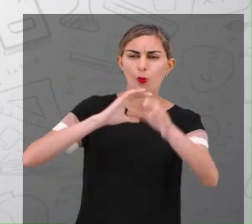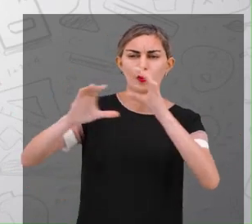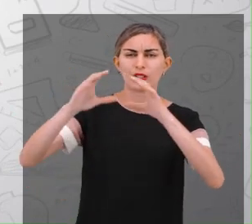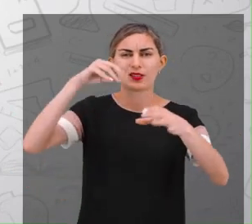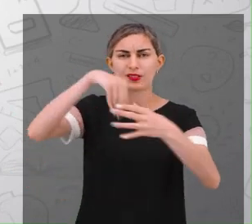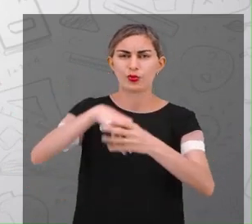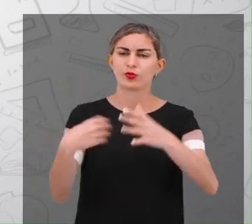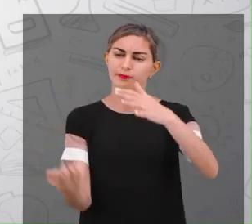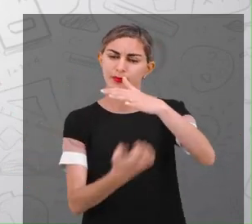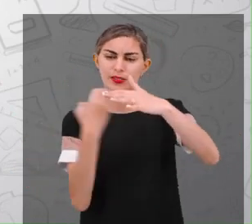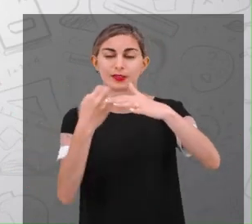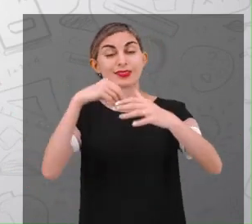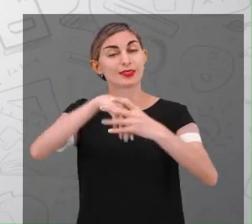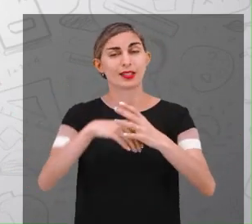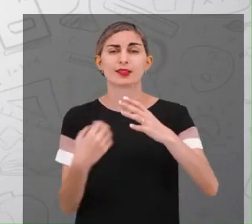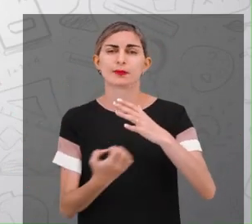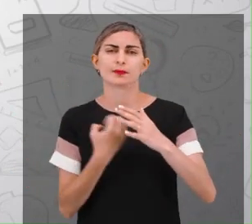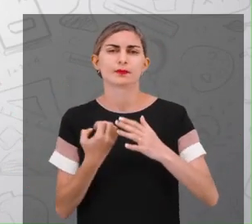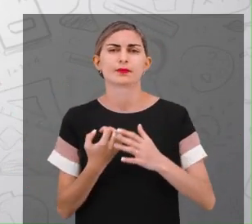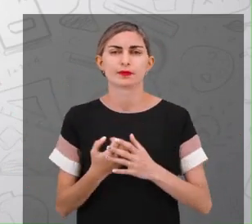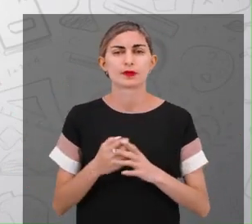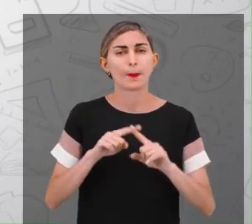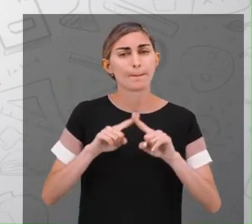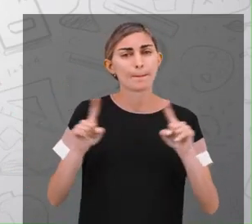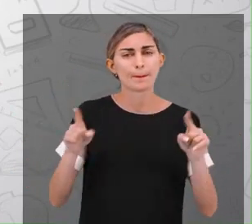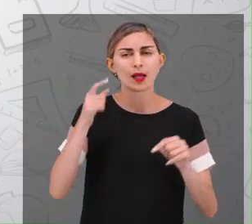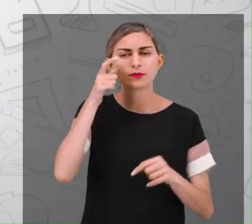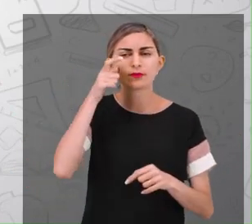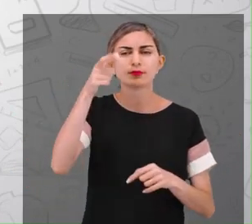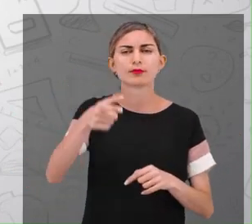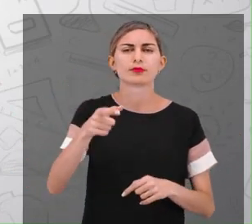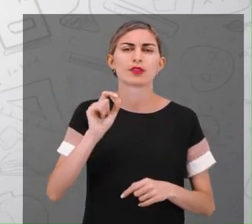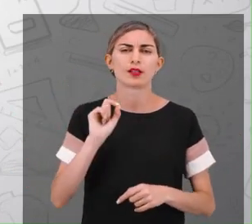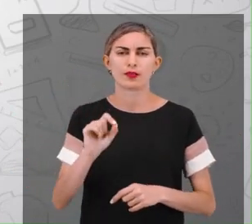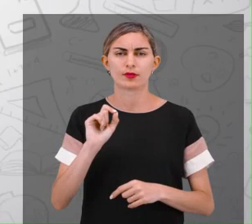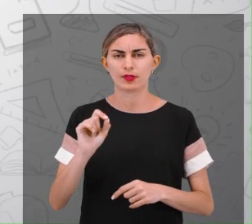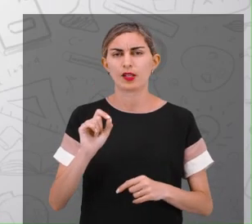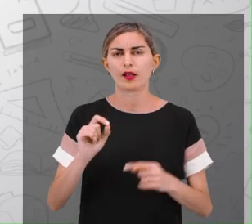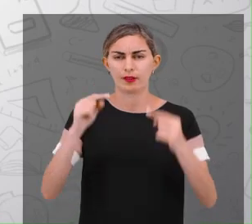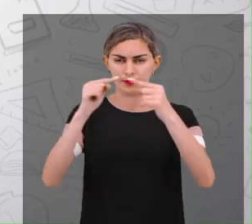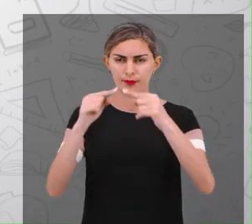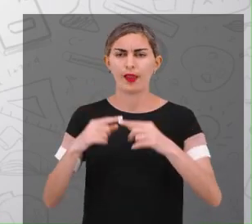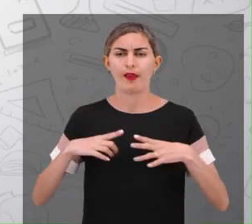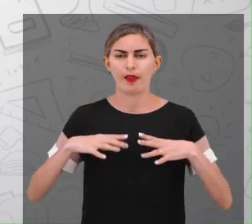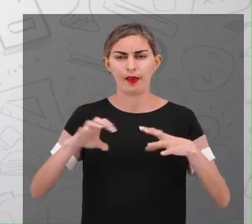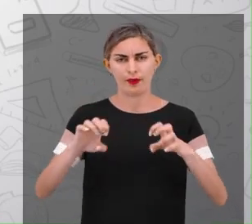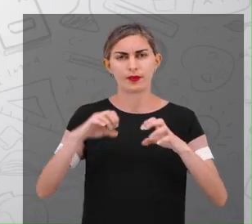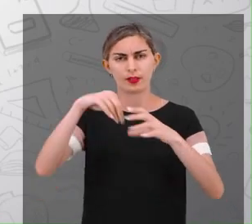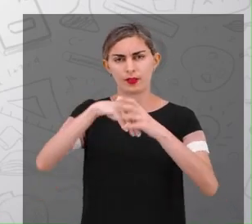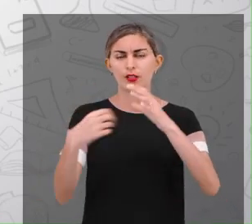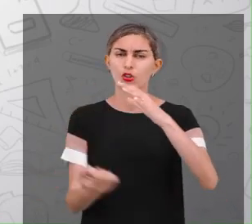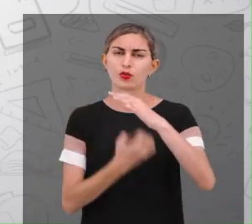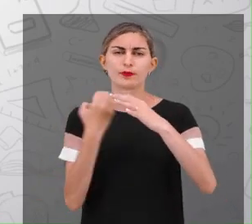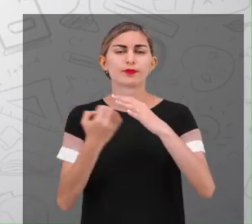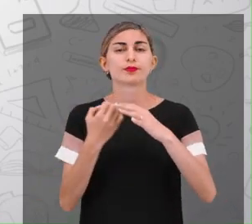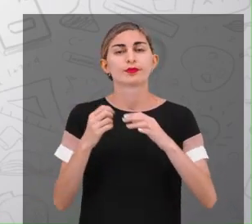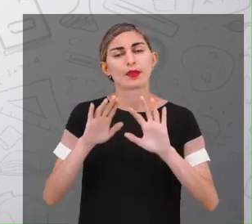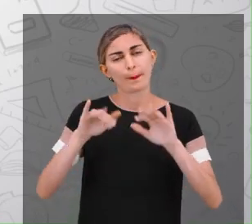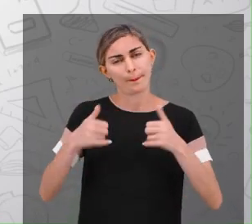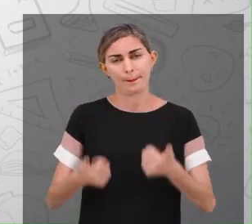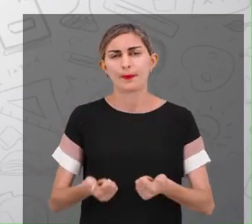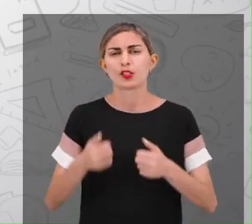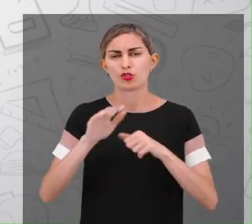comunicações empresariais. Mas a quem interessa diretamente que a ética seja aplicada nos negócios de uma organização?